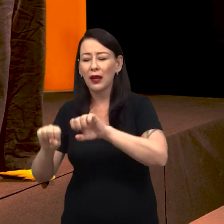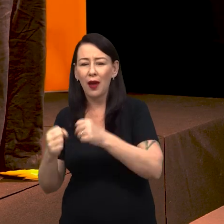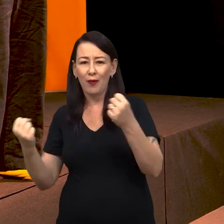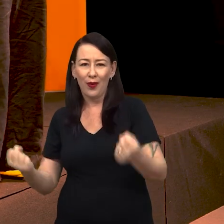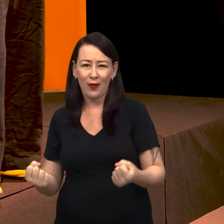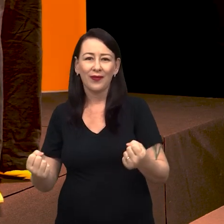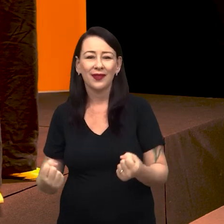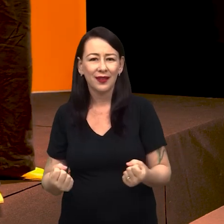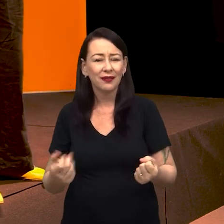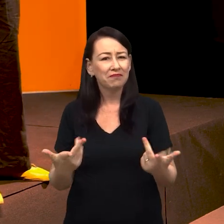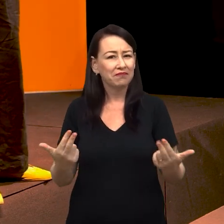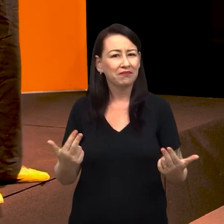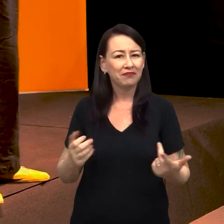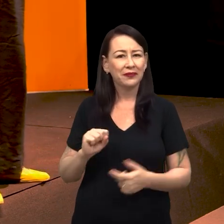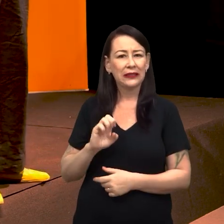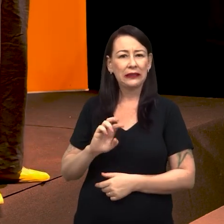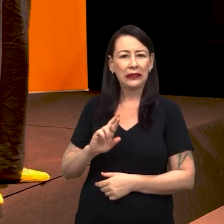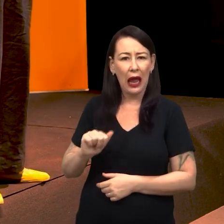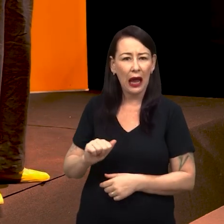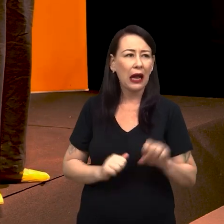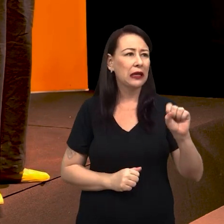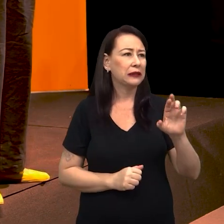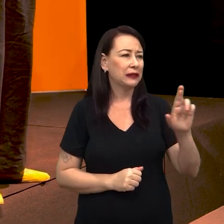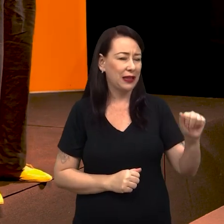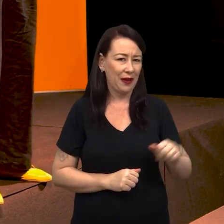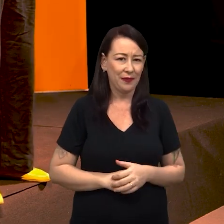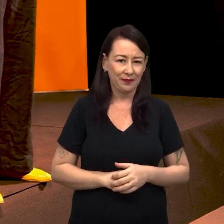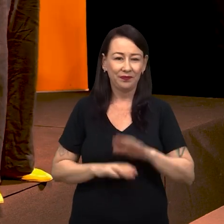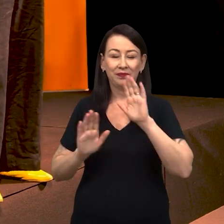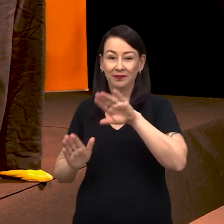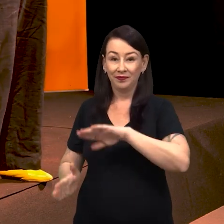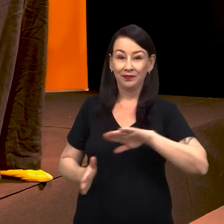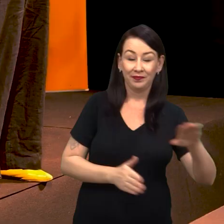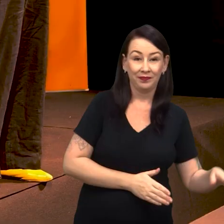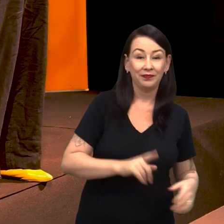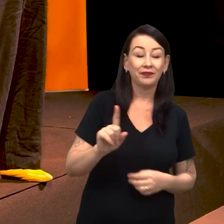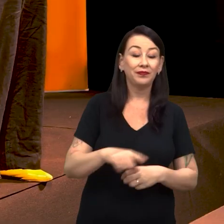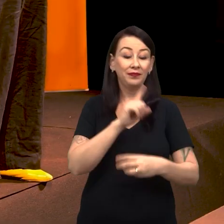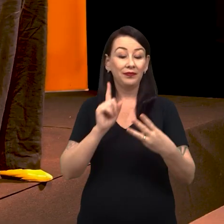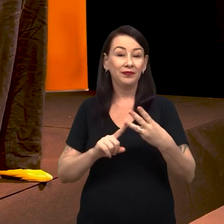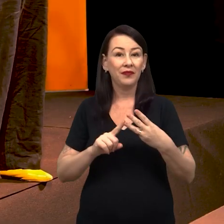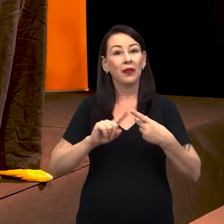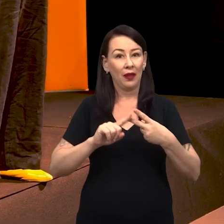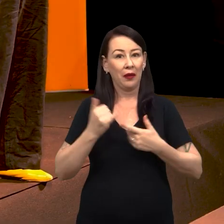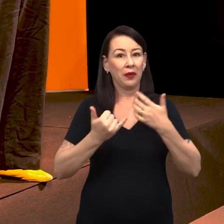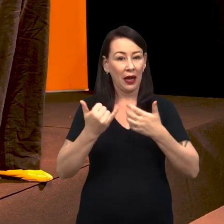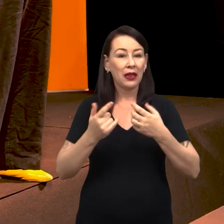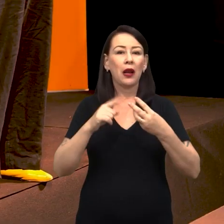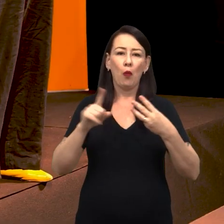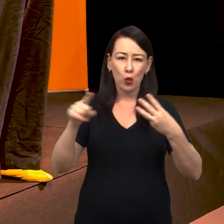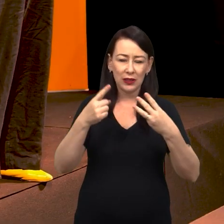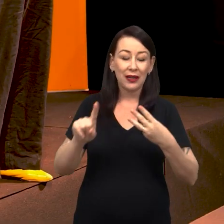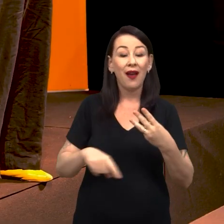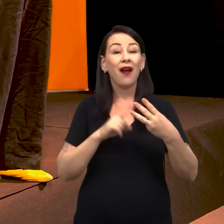aquela que quebrou. Olha a música aqui de novo, né? A terceira estação também